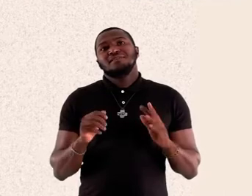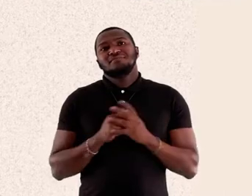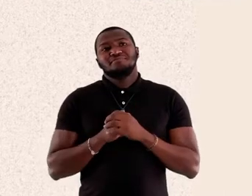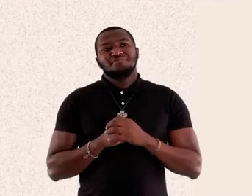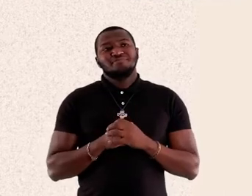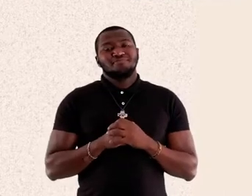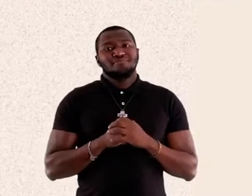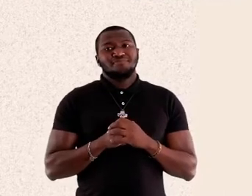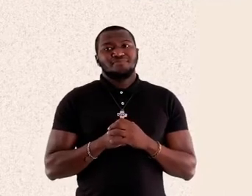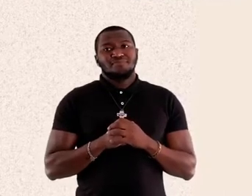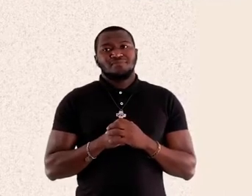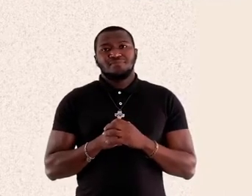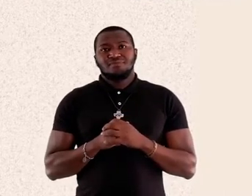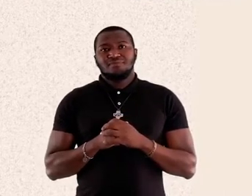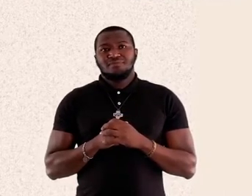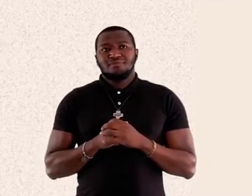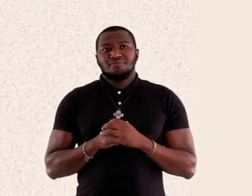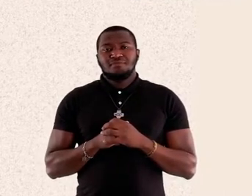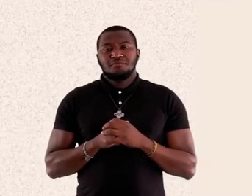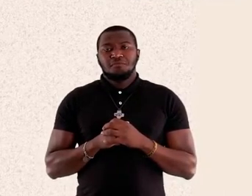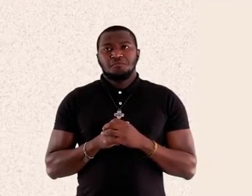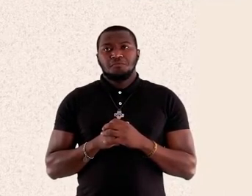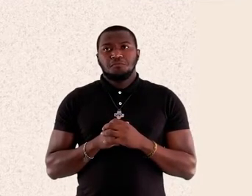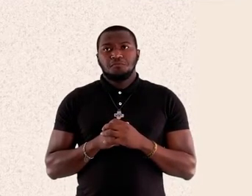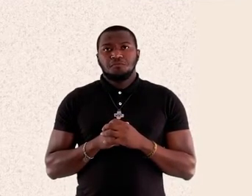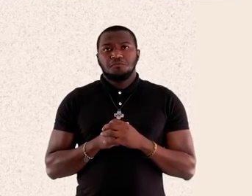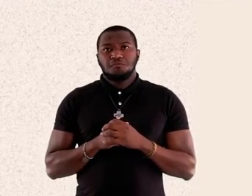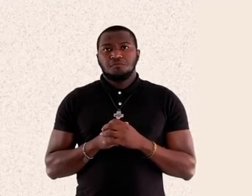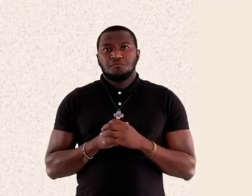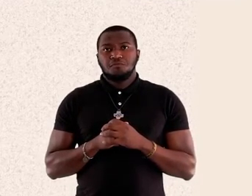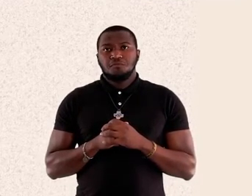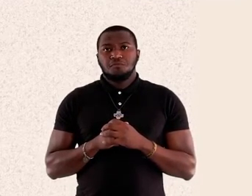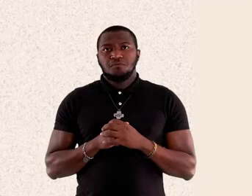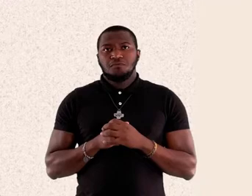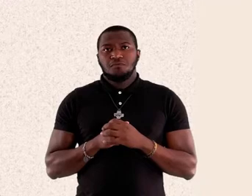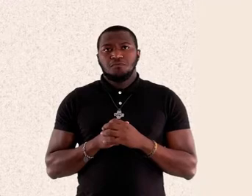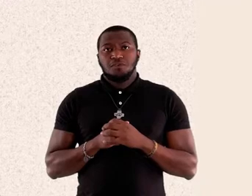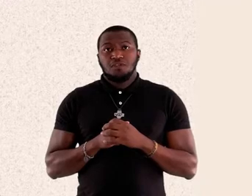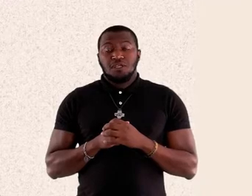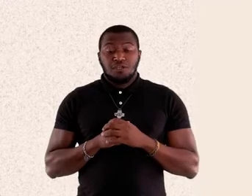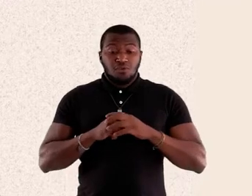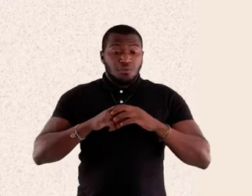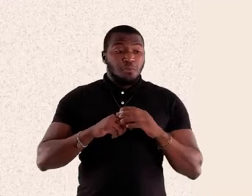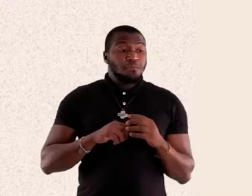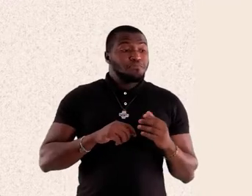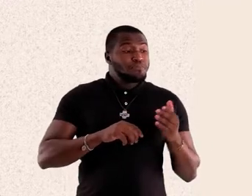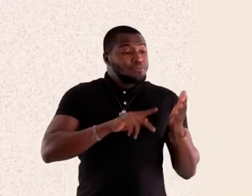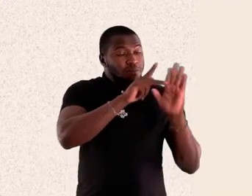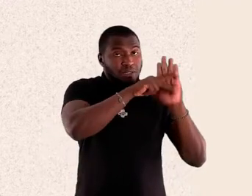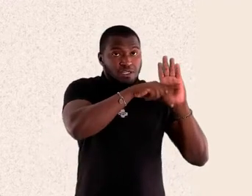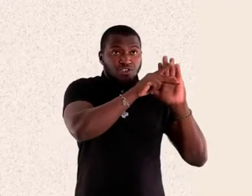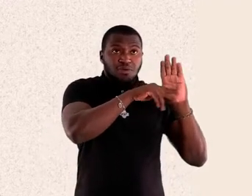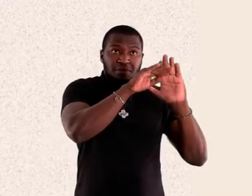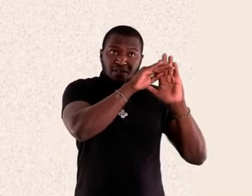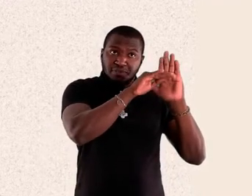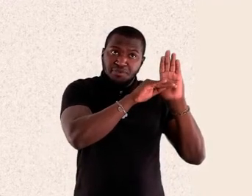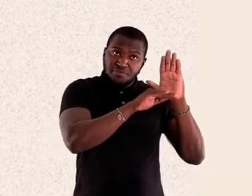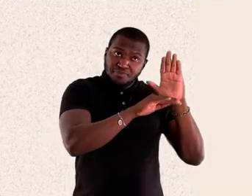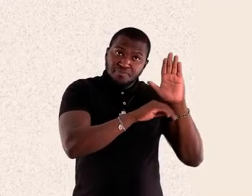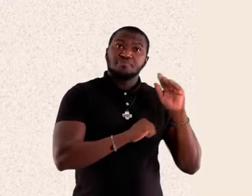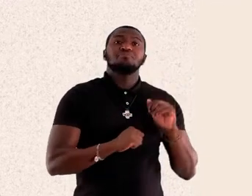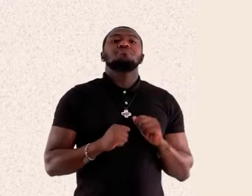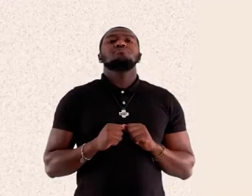né no trabalho e a esse planejamento estruturado e sistemático né criar